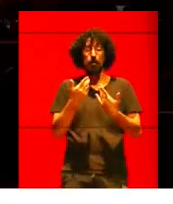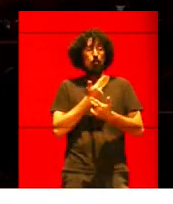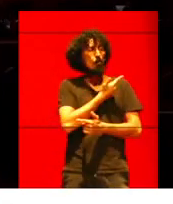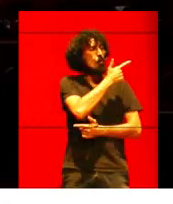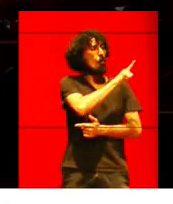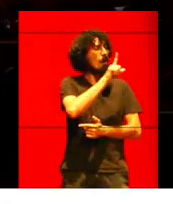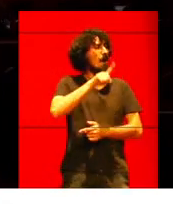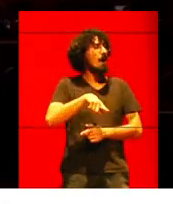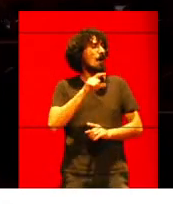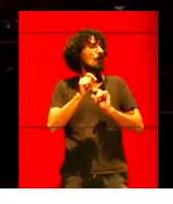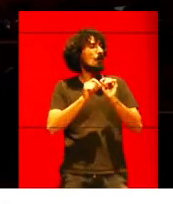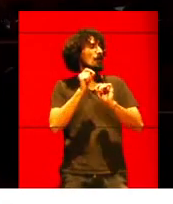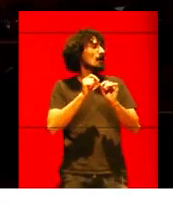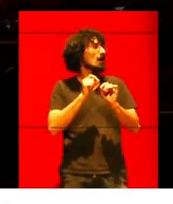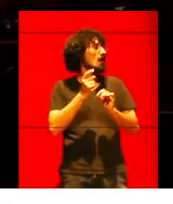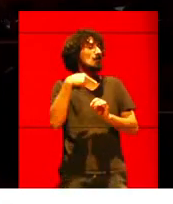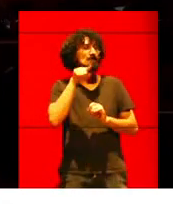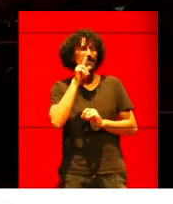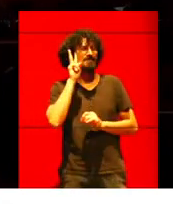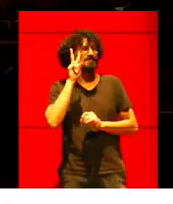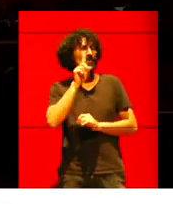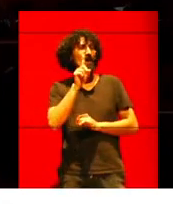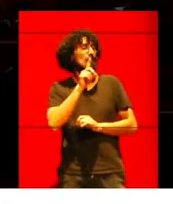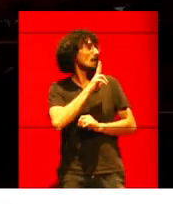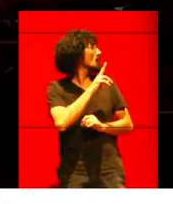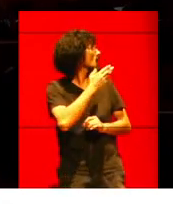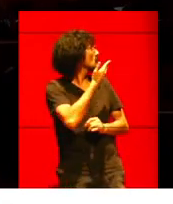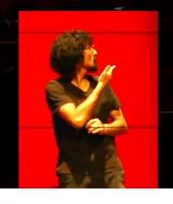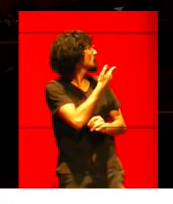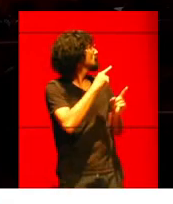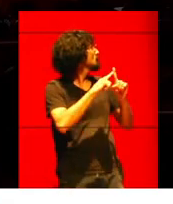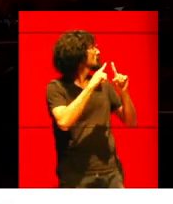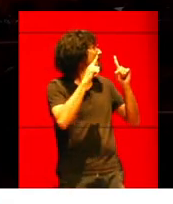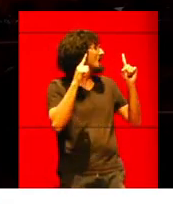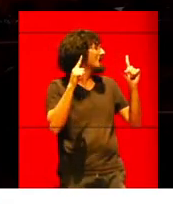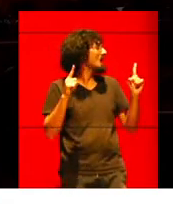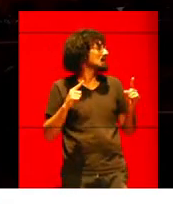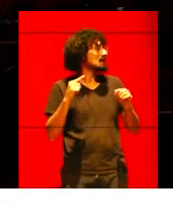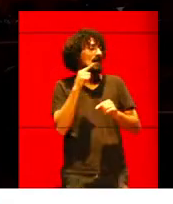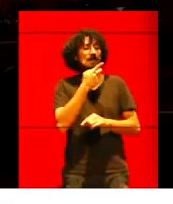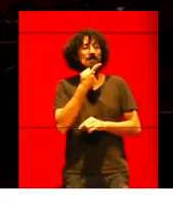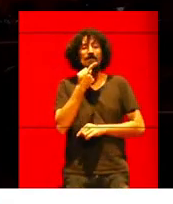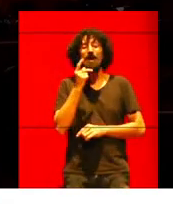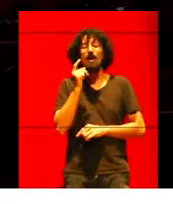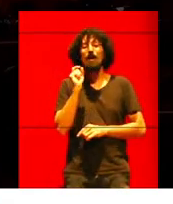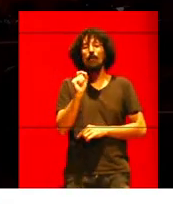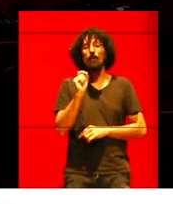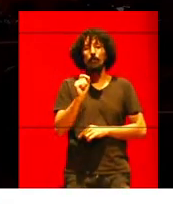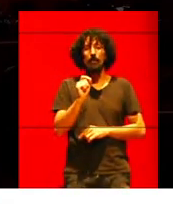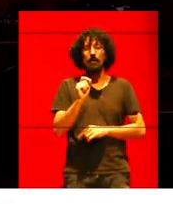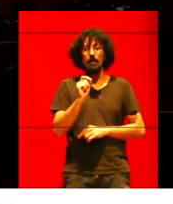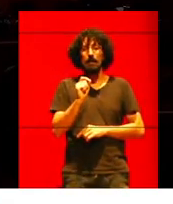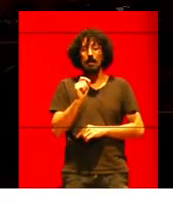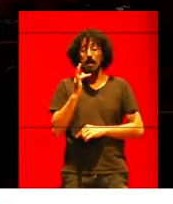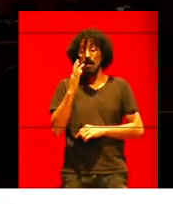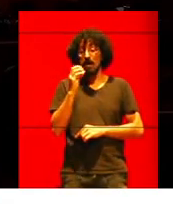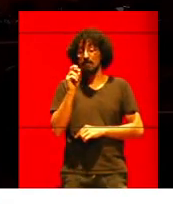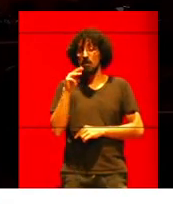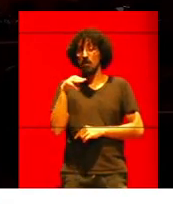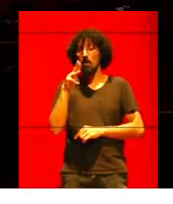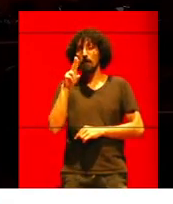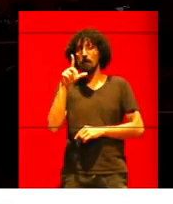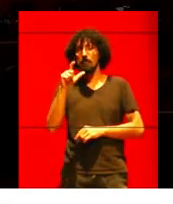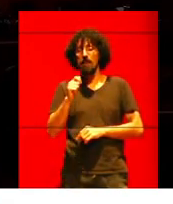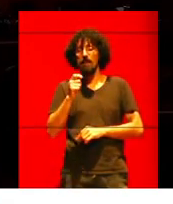outro, vocês nem vão lembrar desse composto, mas está dizendo bem aqui na fórmula dele que ele